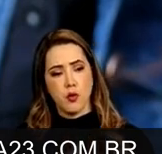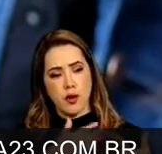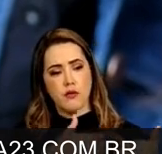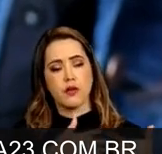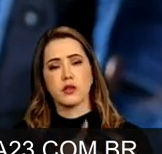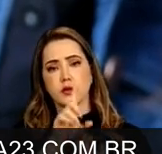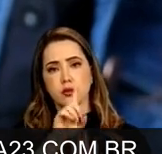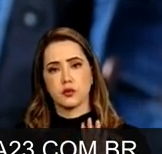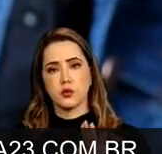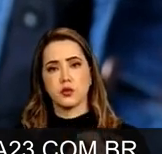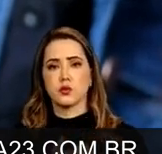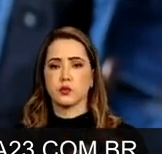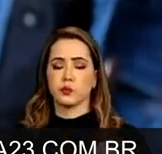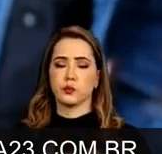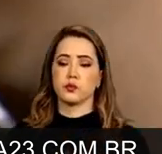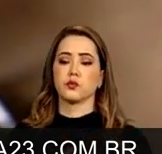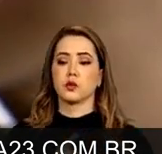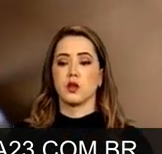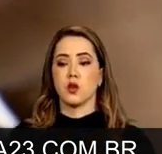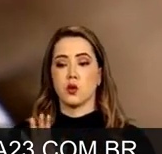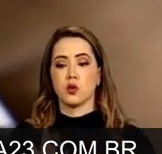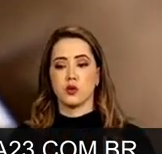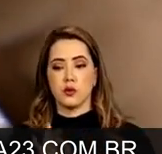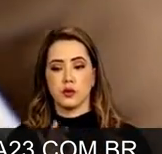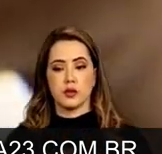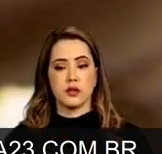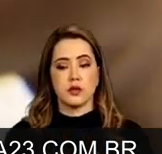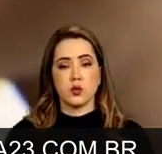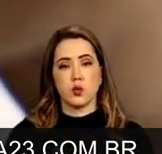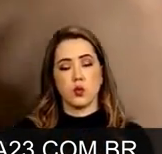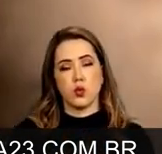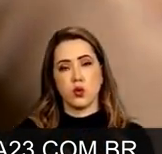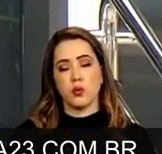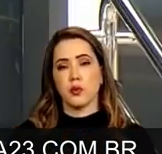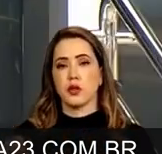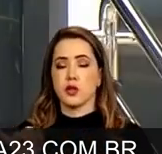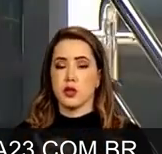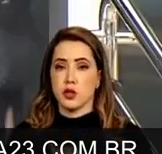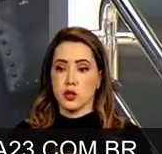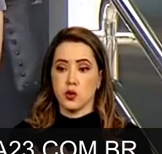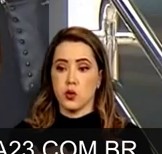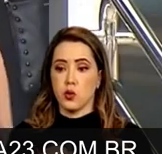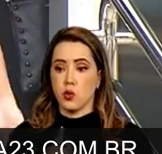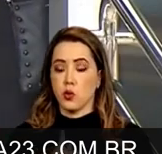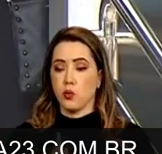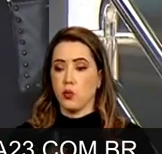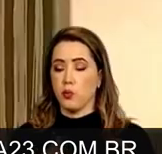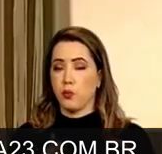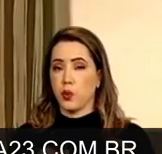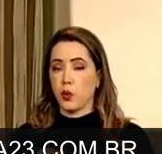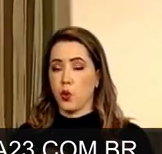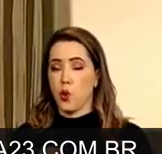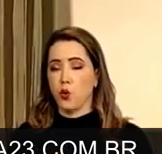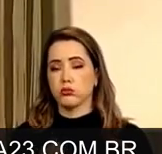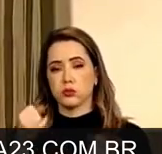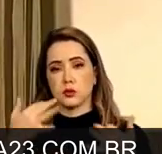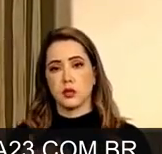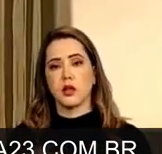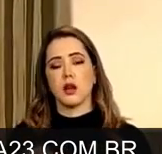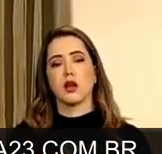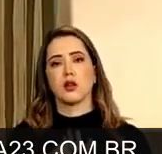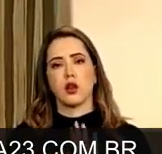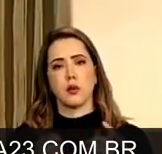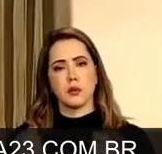avanço nos direitos fundamentais, organizações como o Instituto de Defesa do Consumidor lembram que a norma precisa